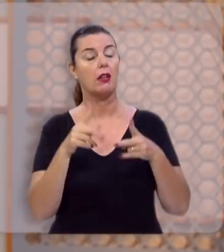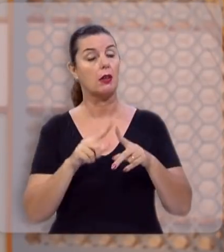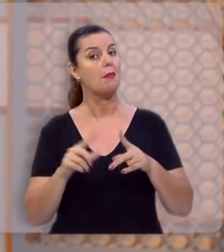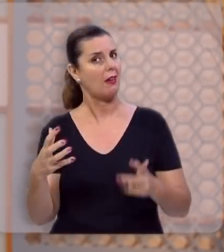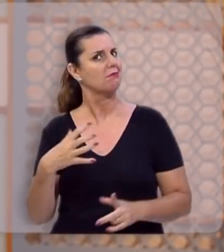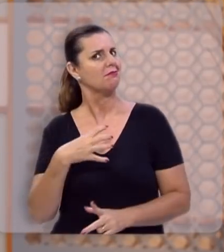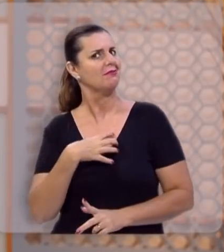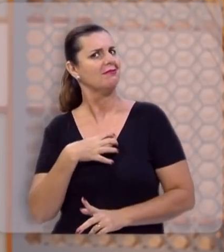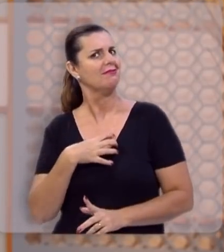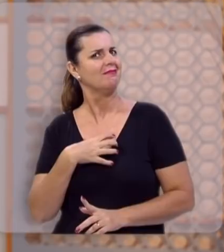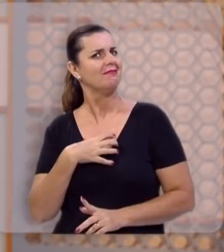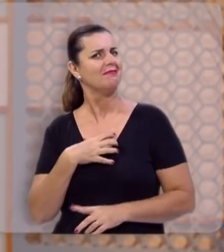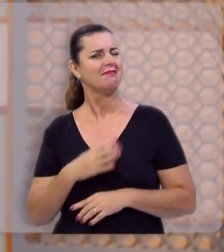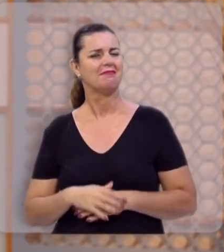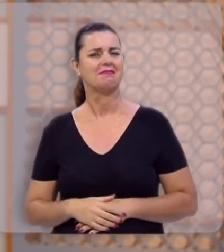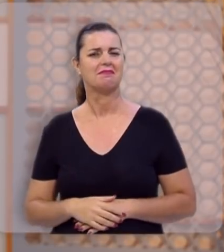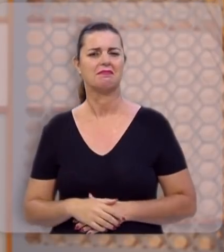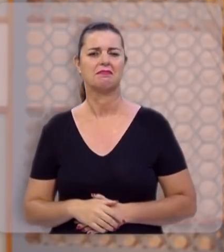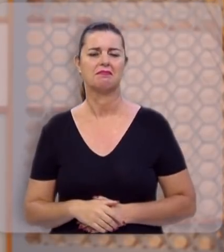vento,